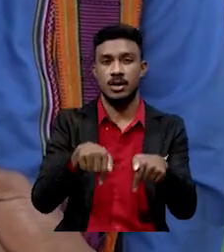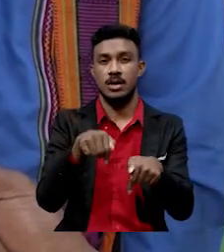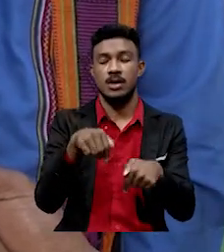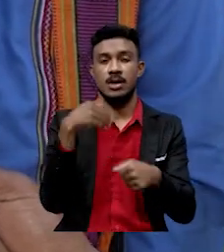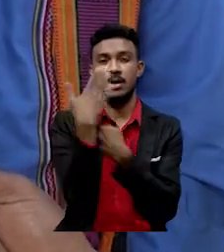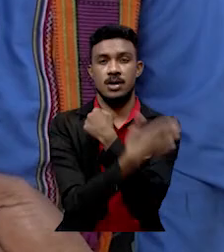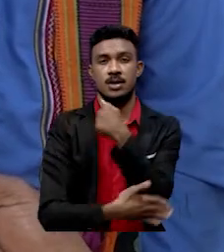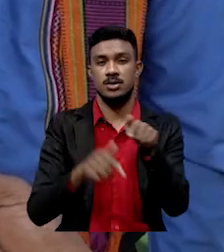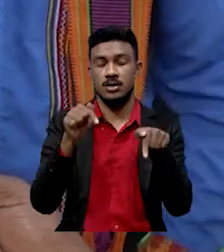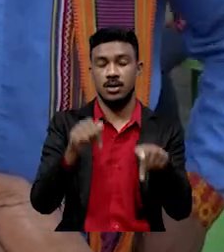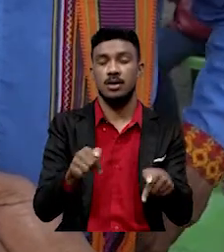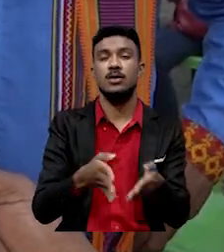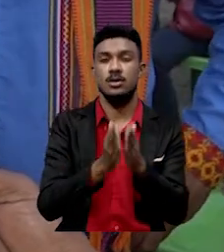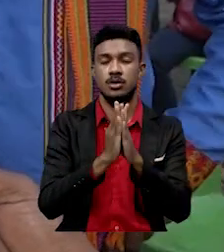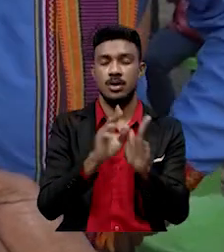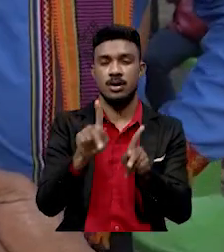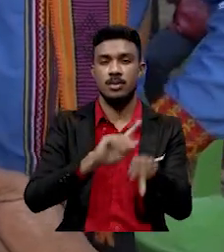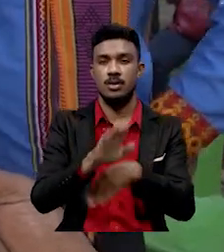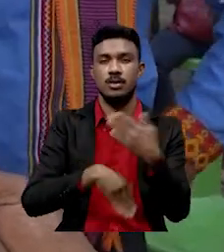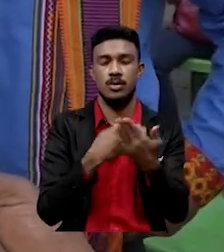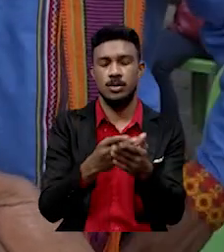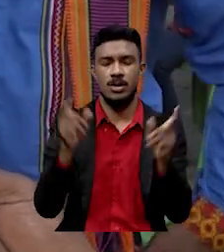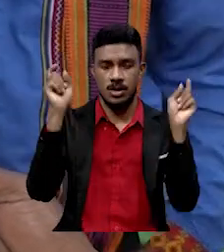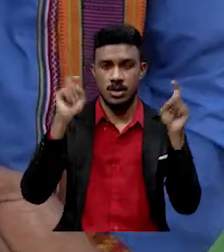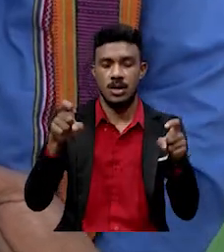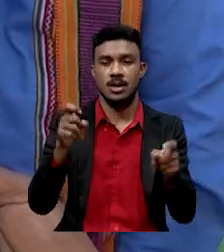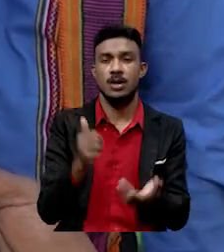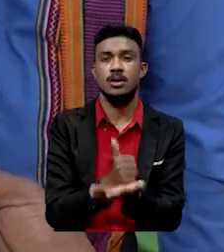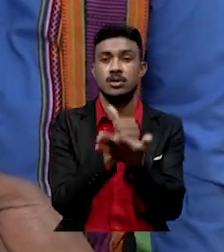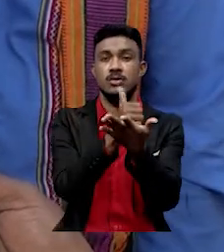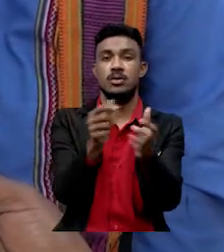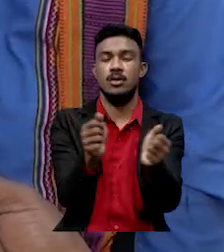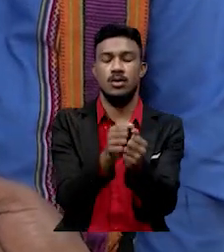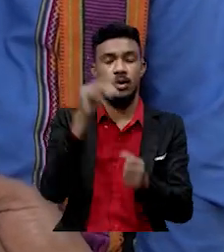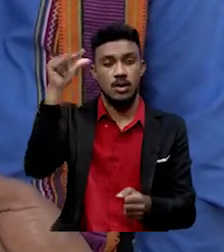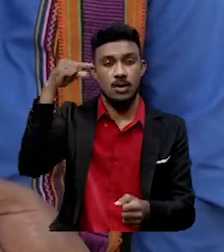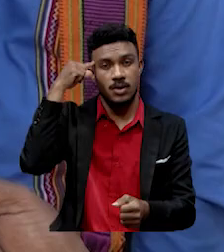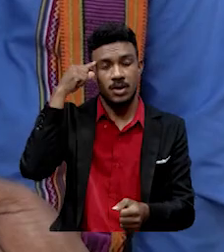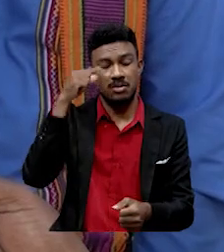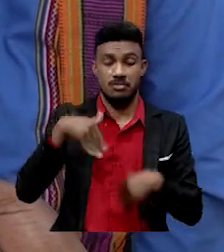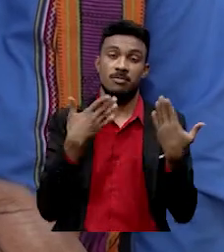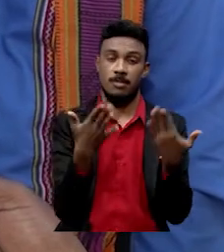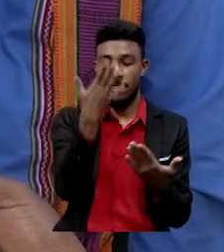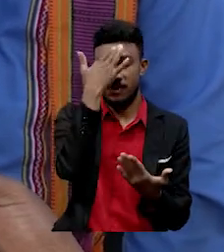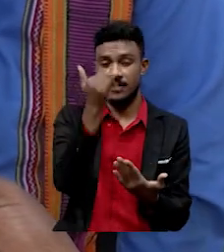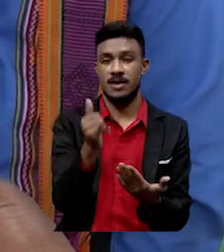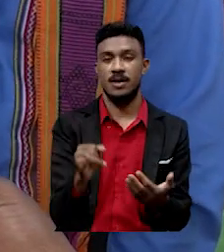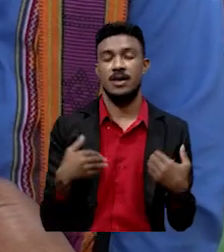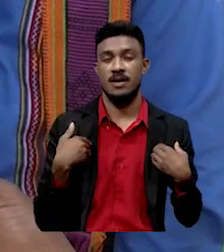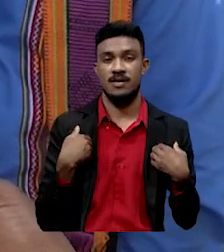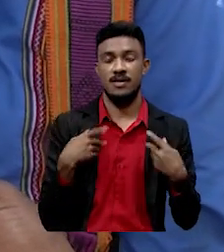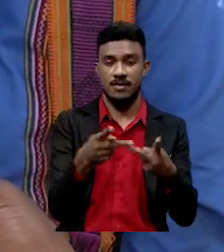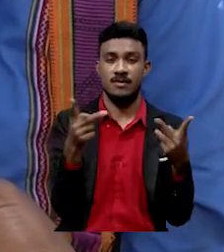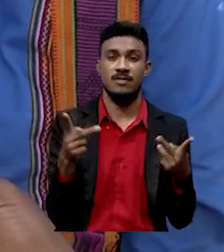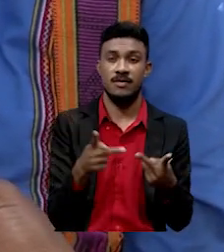russo comunidade Siramos tem que cooperar o governo. Coopera manusa. A ONU decreto lei ia, né? Tava fatin lixo ser nem ba